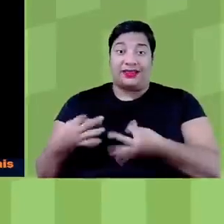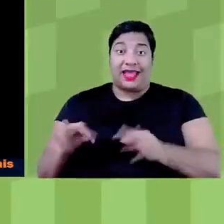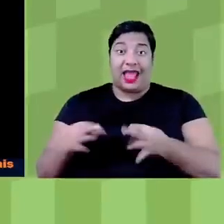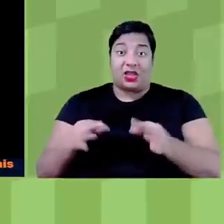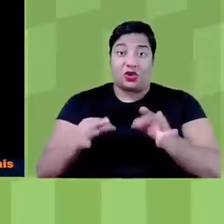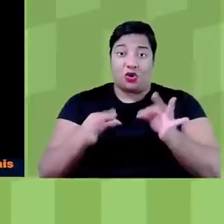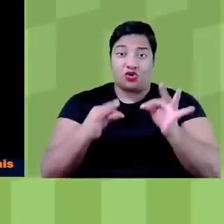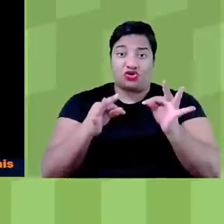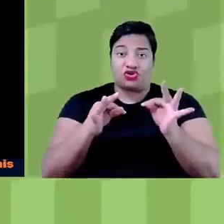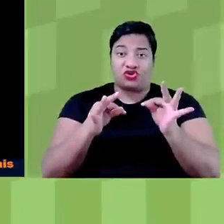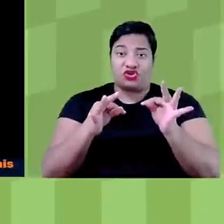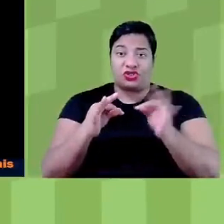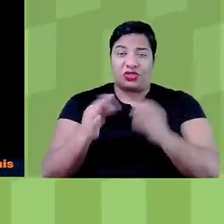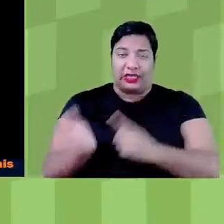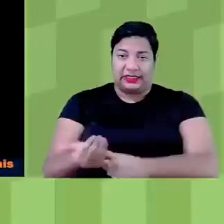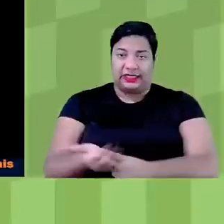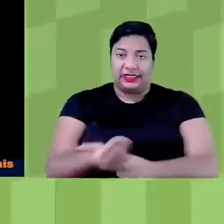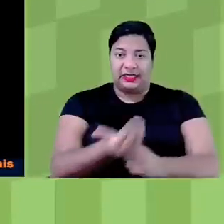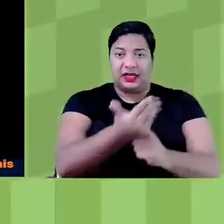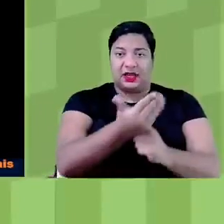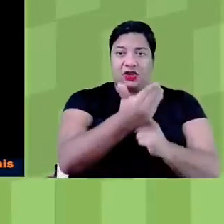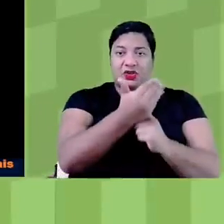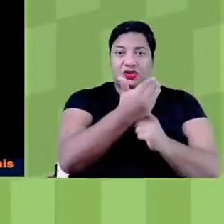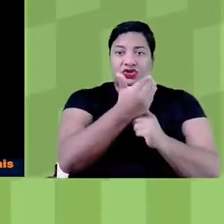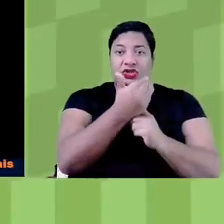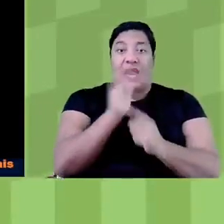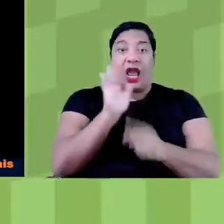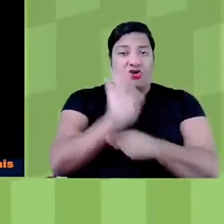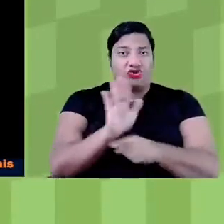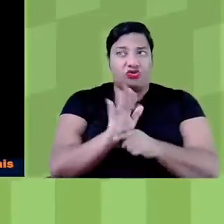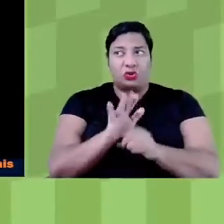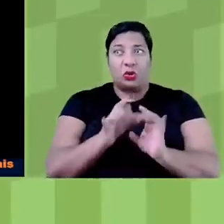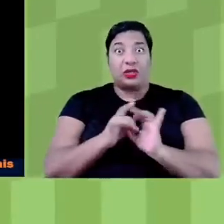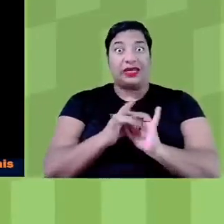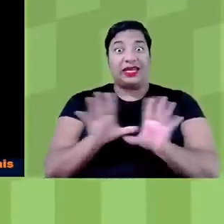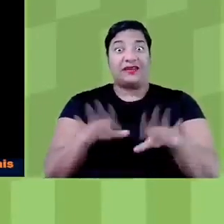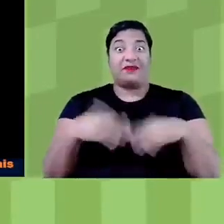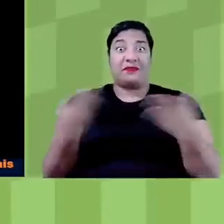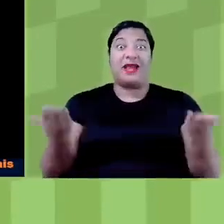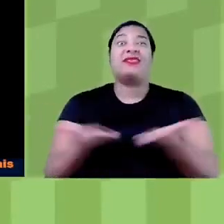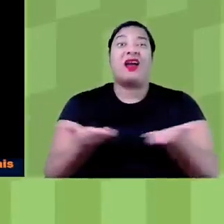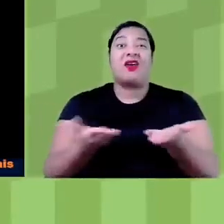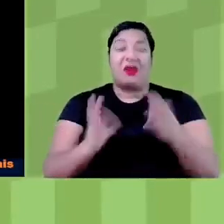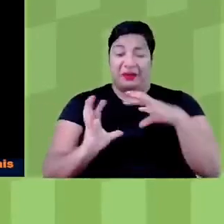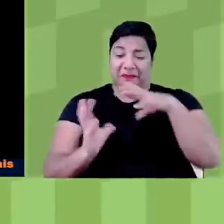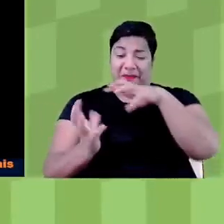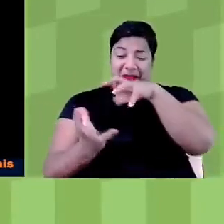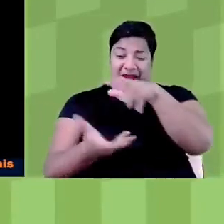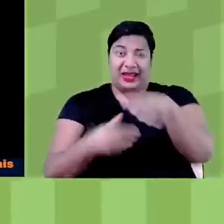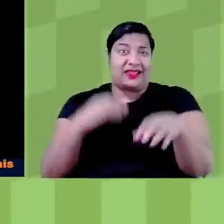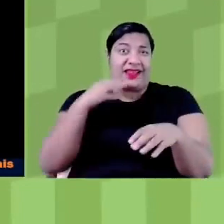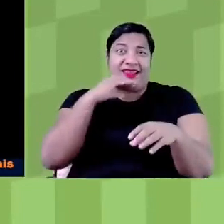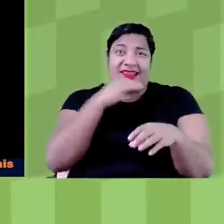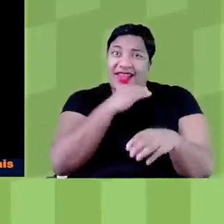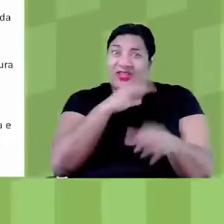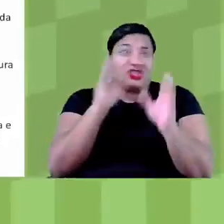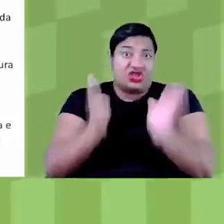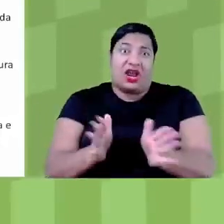nos libertou, mas também nos trouxe até aqui. O planeta já esquentou e vai esquentar